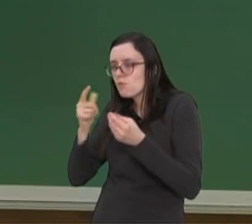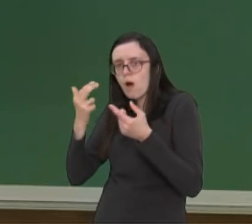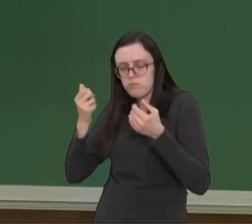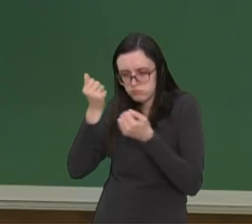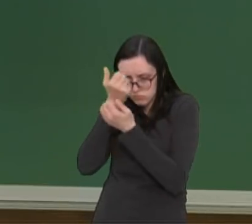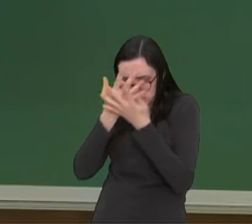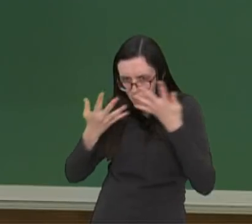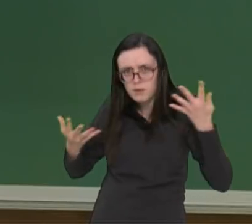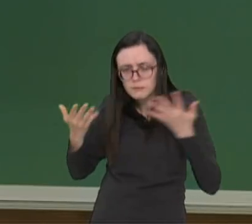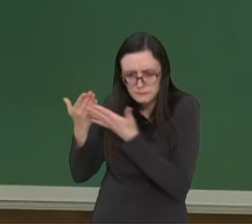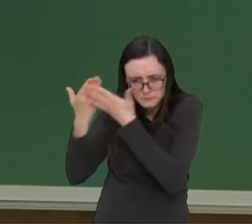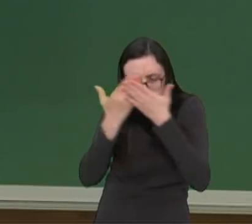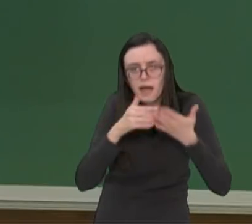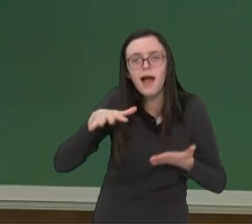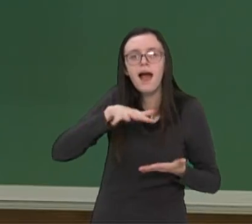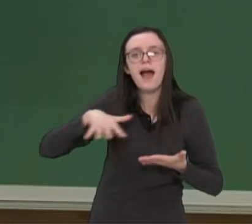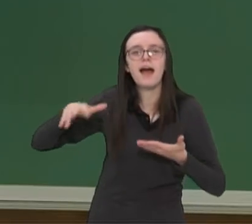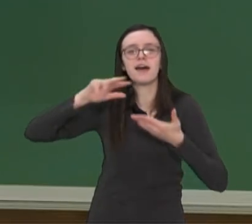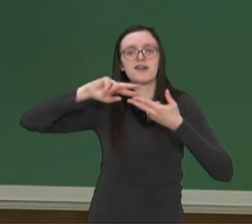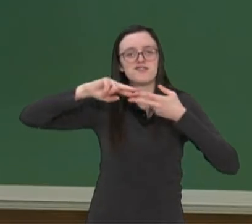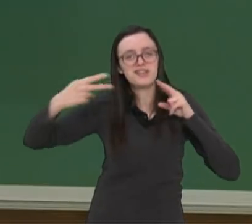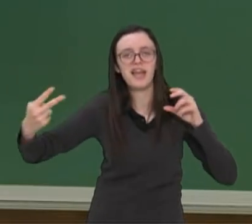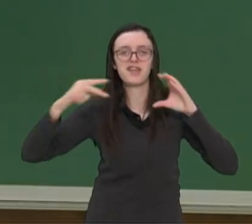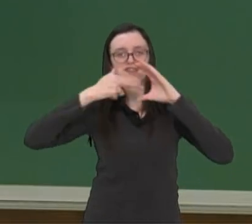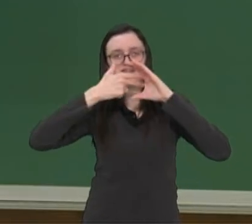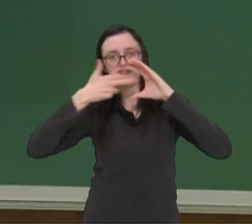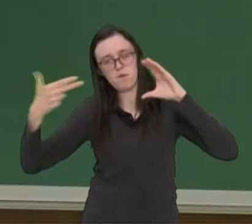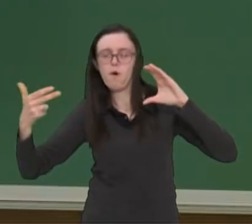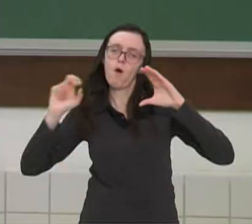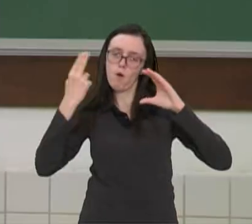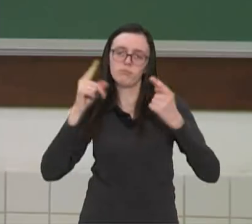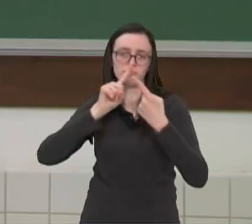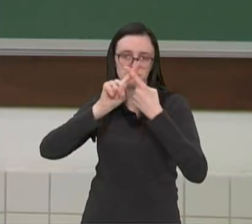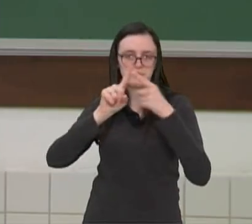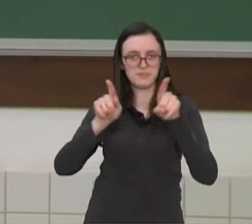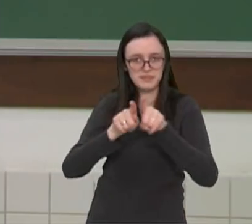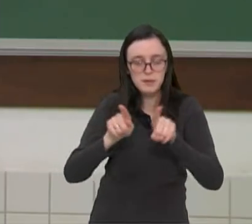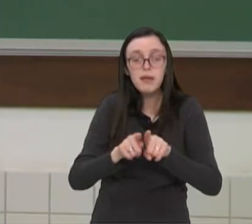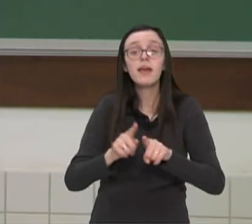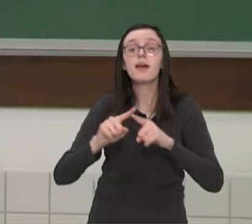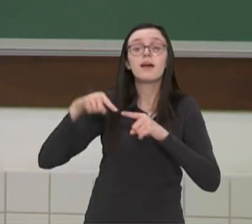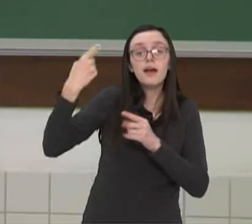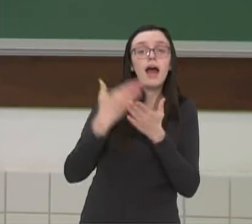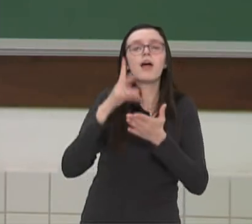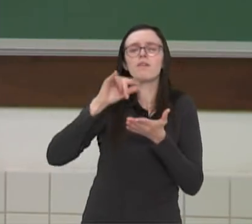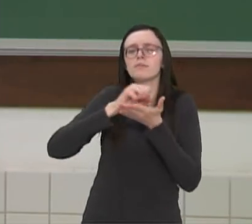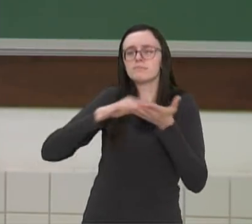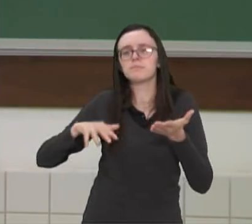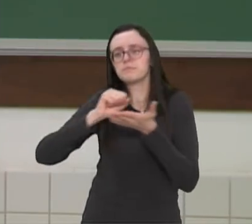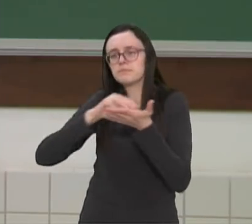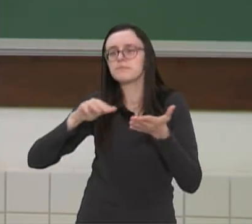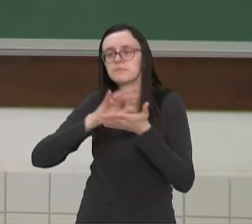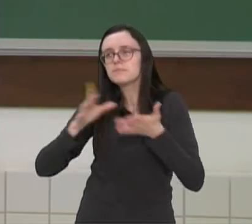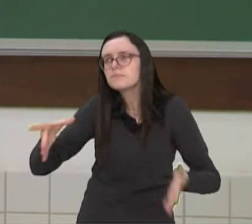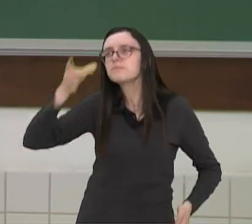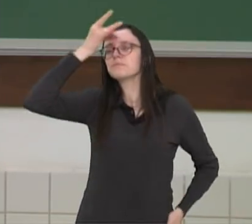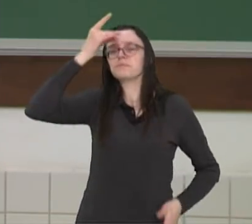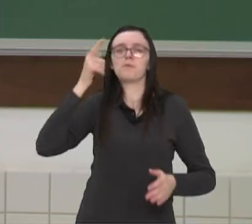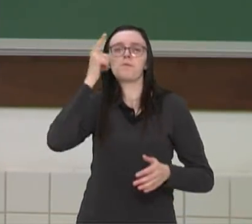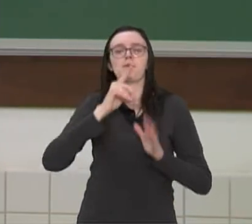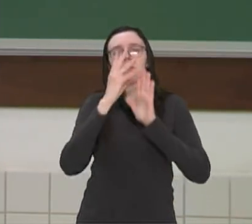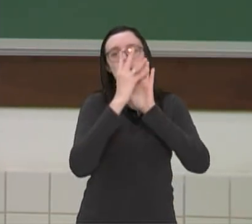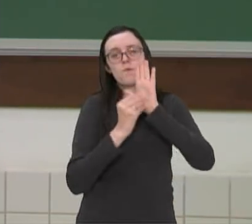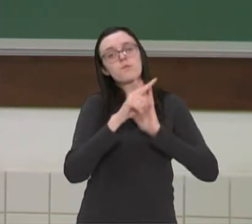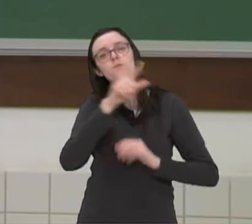mapas cromossômicos, ok? Na próxima aula, a gente vai fazer um monte de exercícios sobre esses conteúdos ainda para fixar o conteúdo, né,